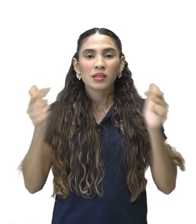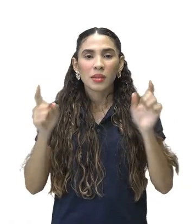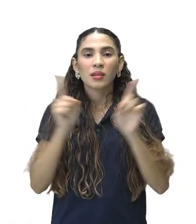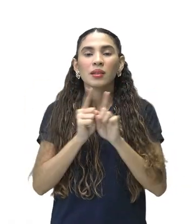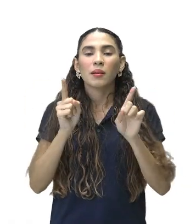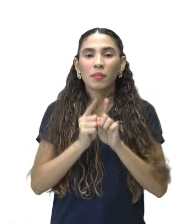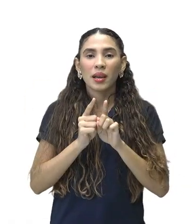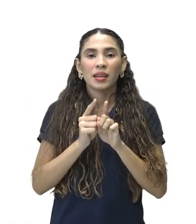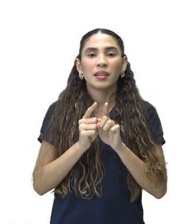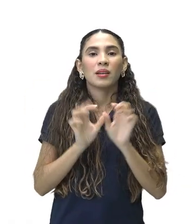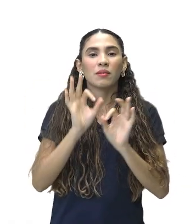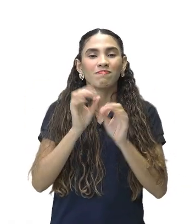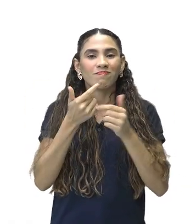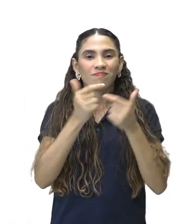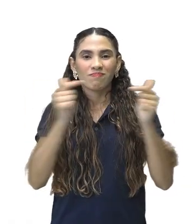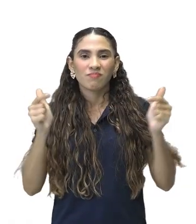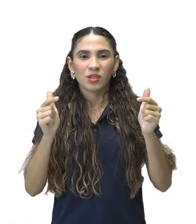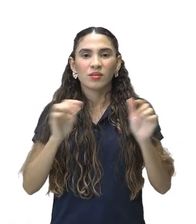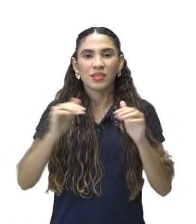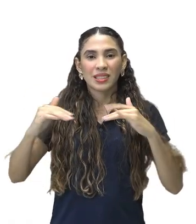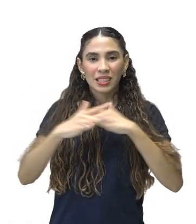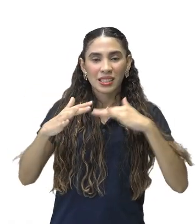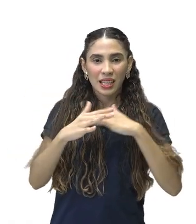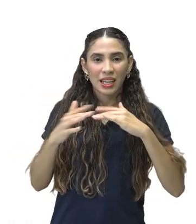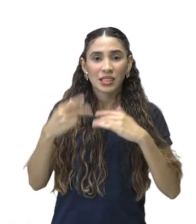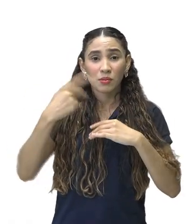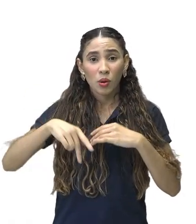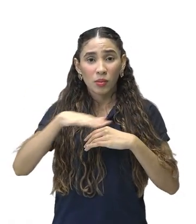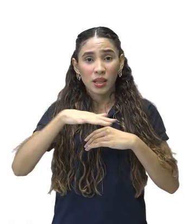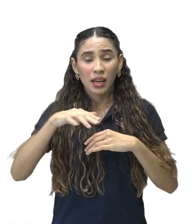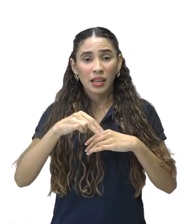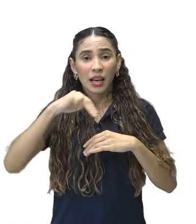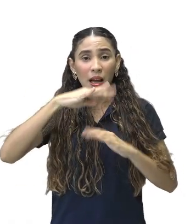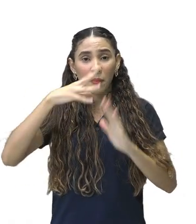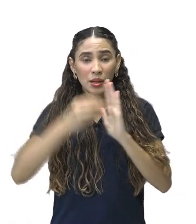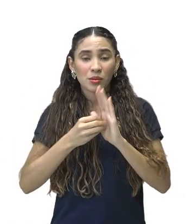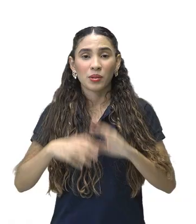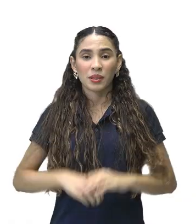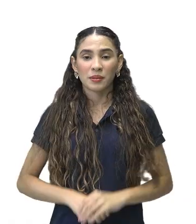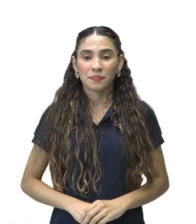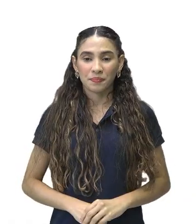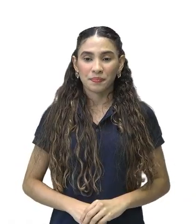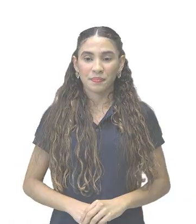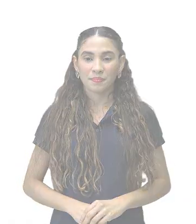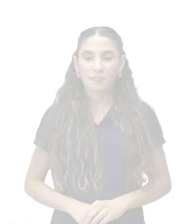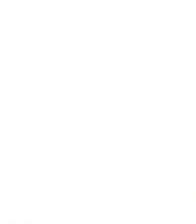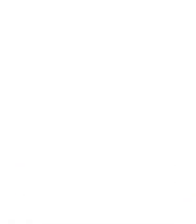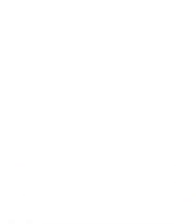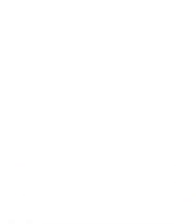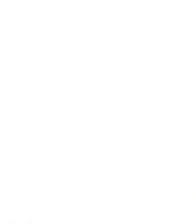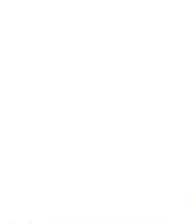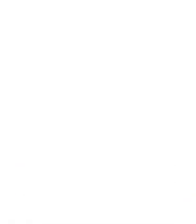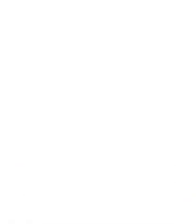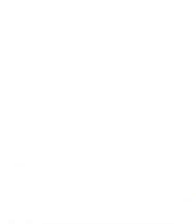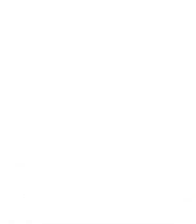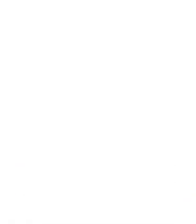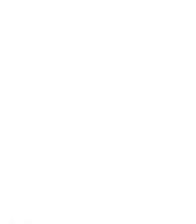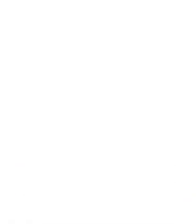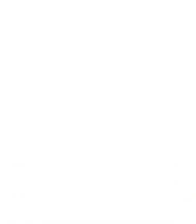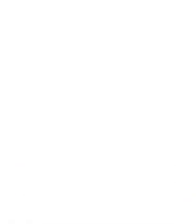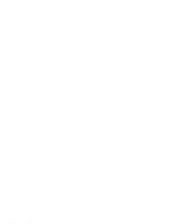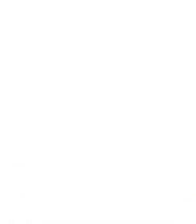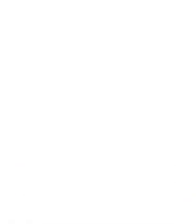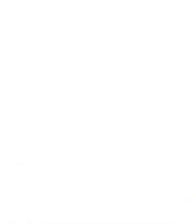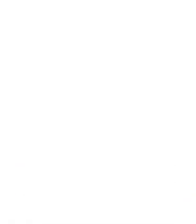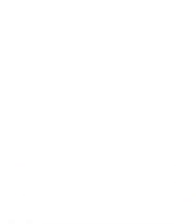crescimento desordenado das cidades na região amazônica, especialmente Manaus. Claro,